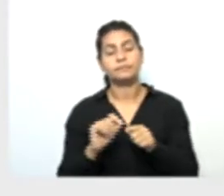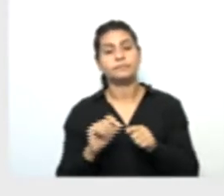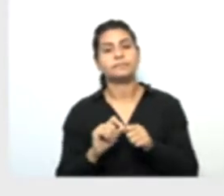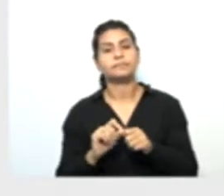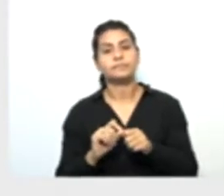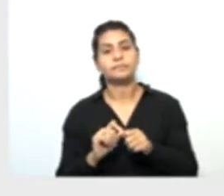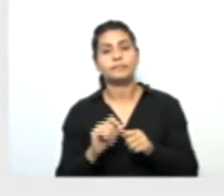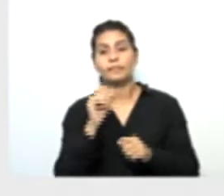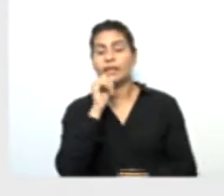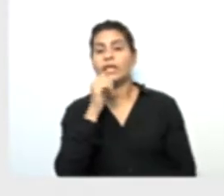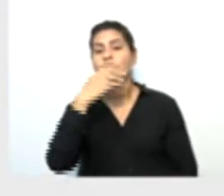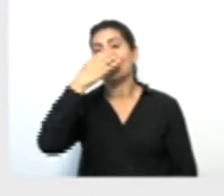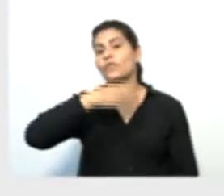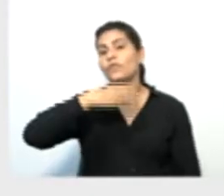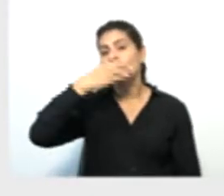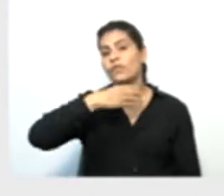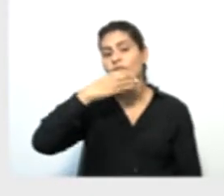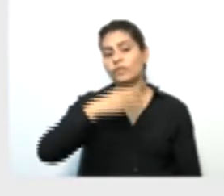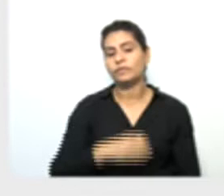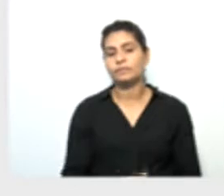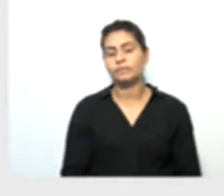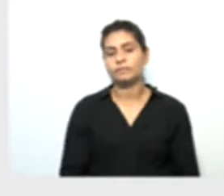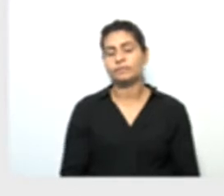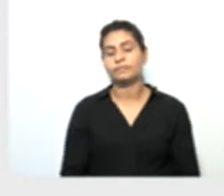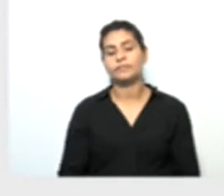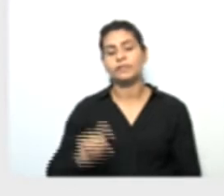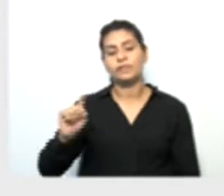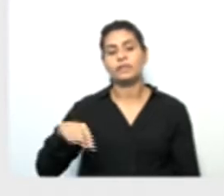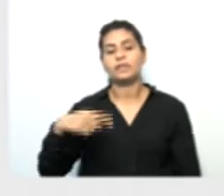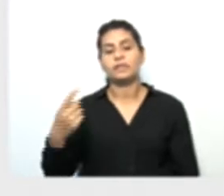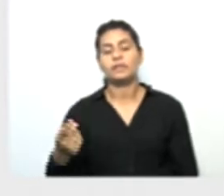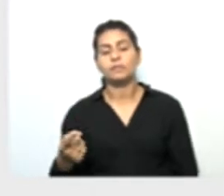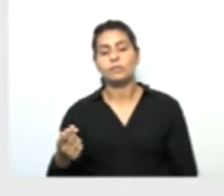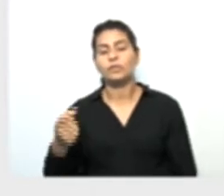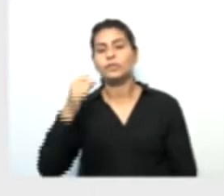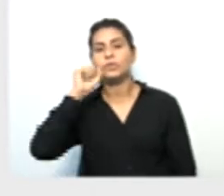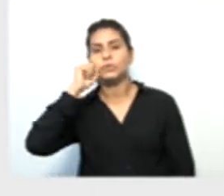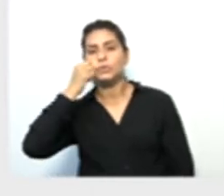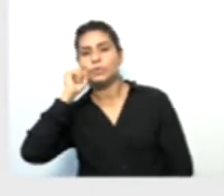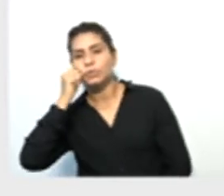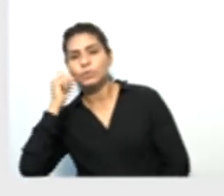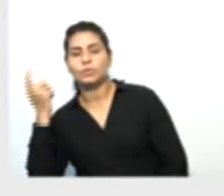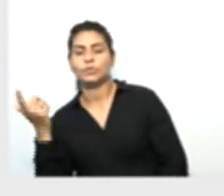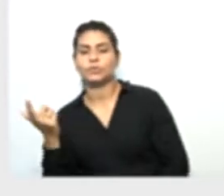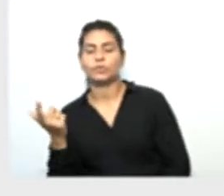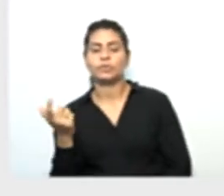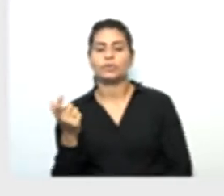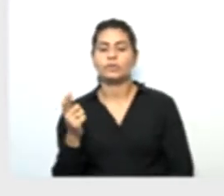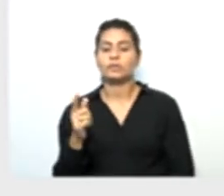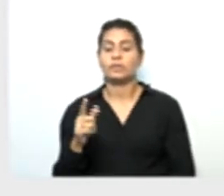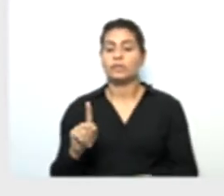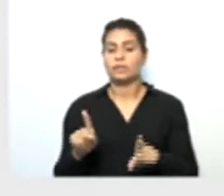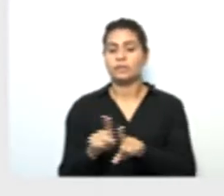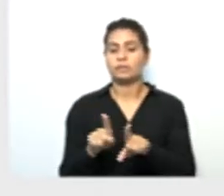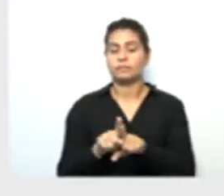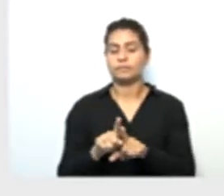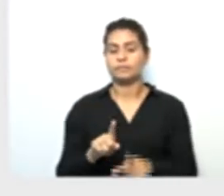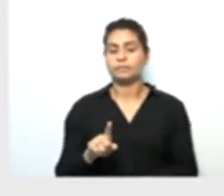dizer somente frutas e passa a produzir sucos, passa a